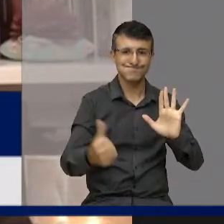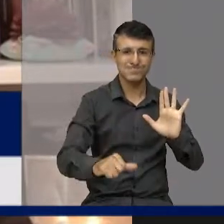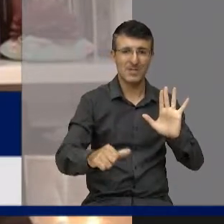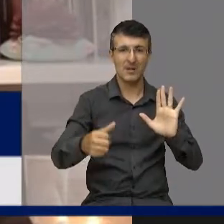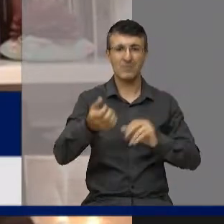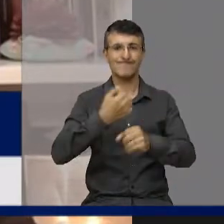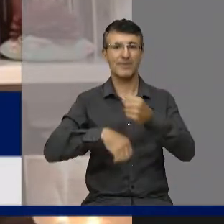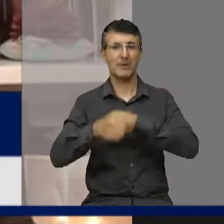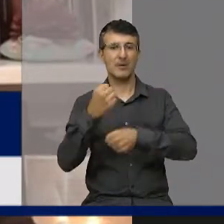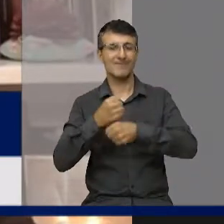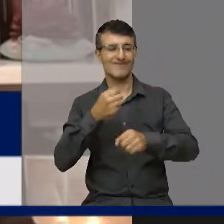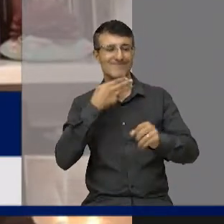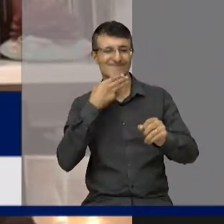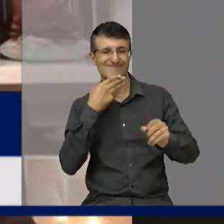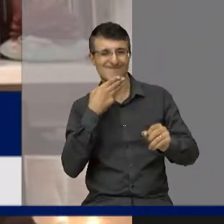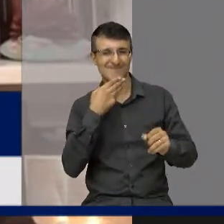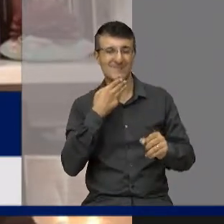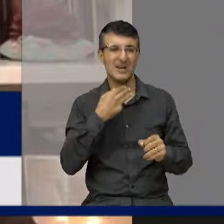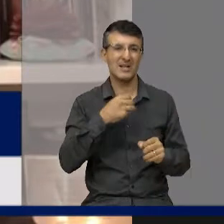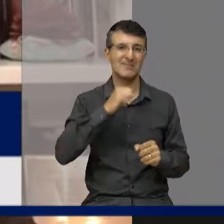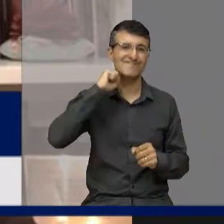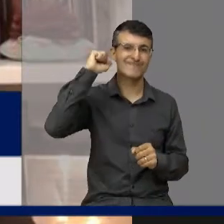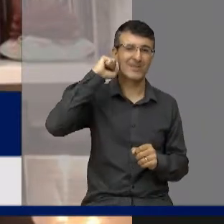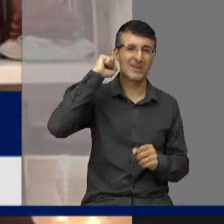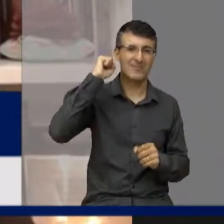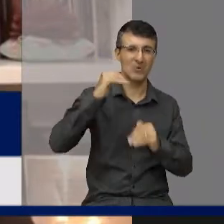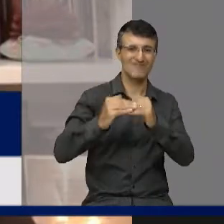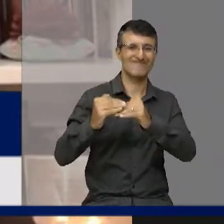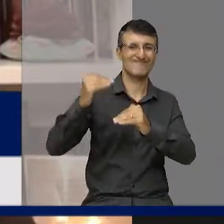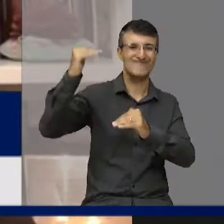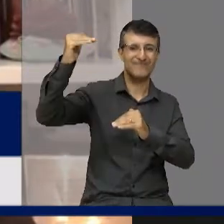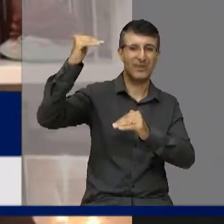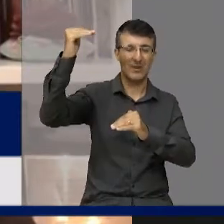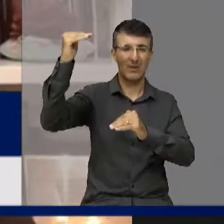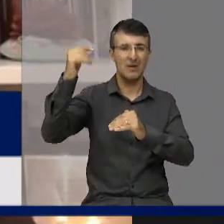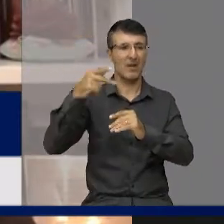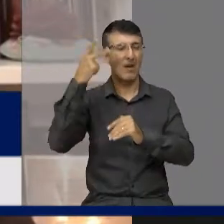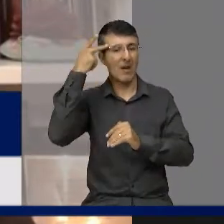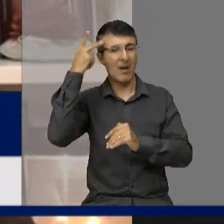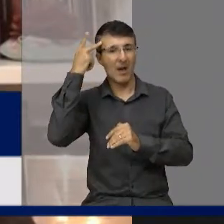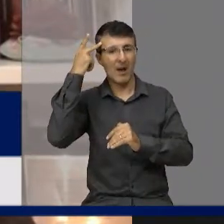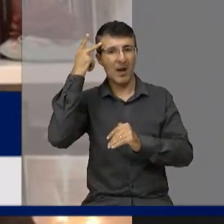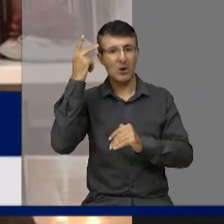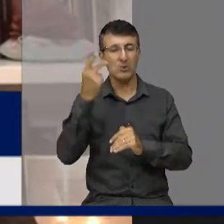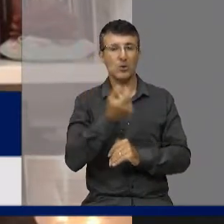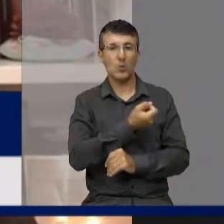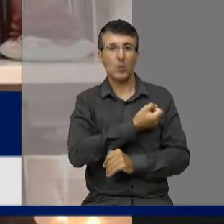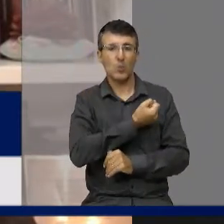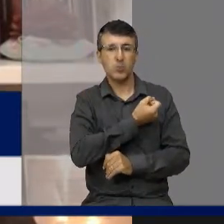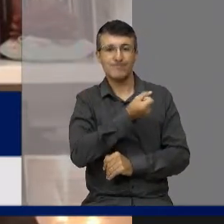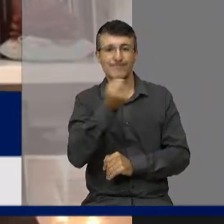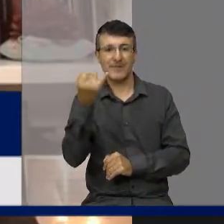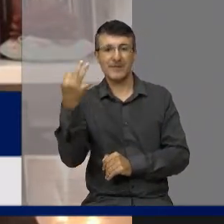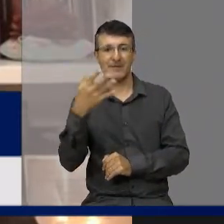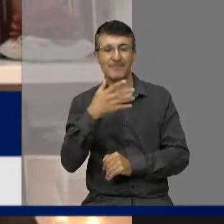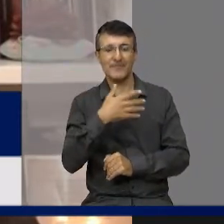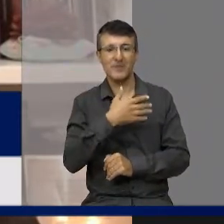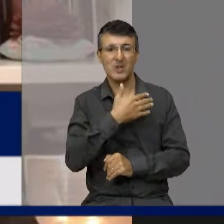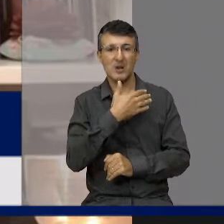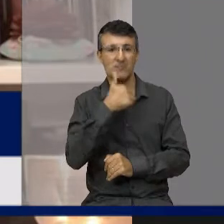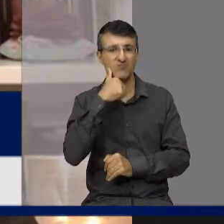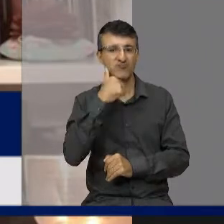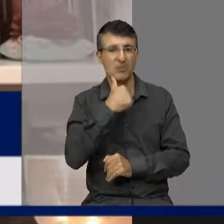entre março e abril, a alta foi maior ainda. Em São Paulo, o número de mulheres assassinadas por companheiros ou